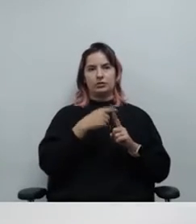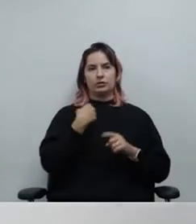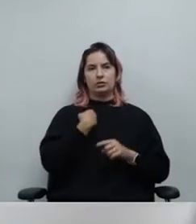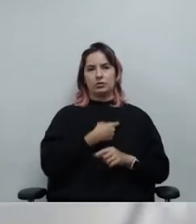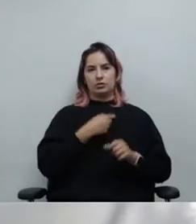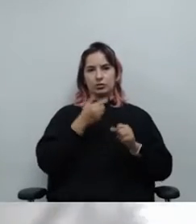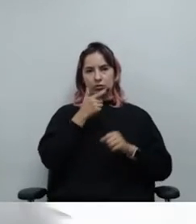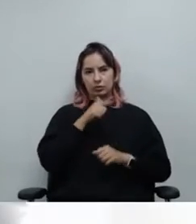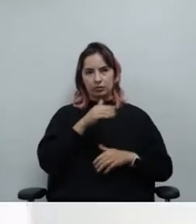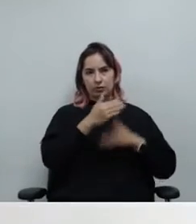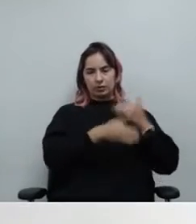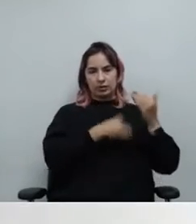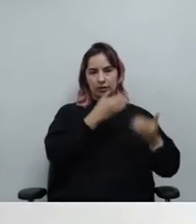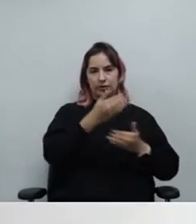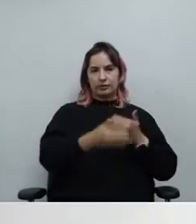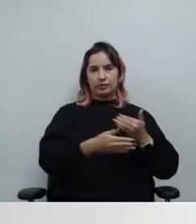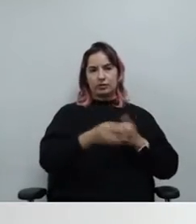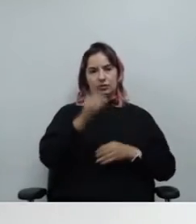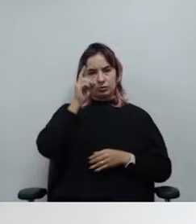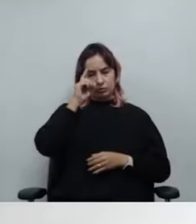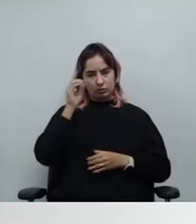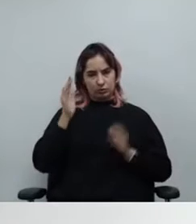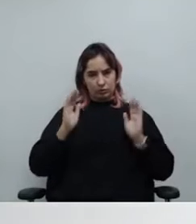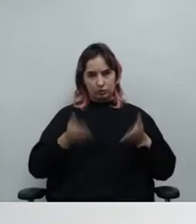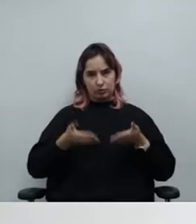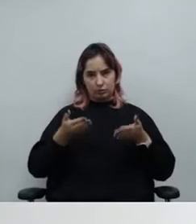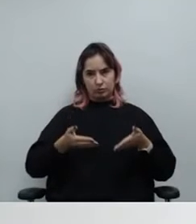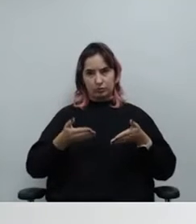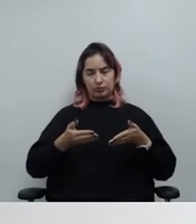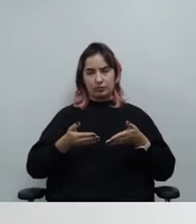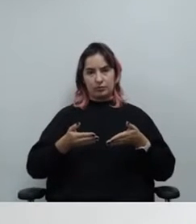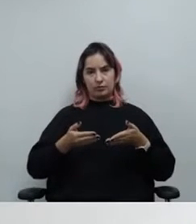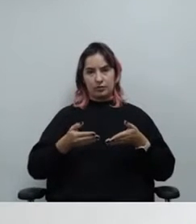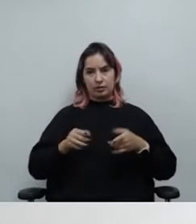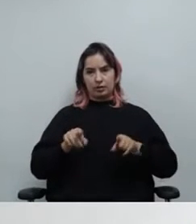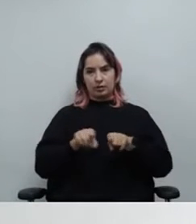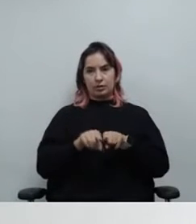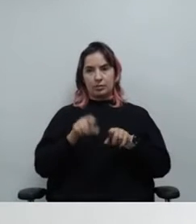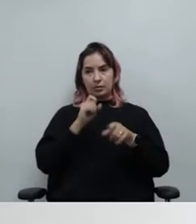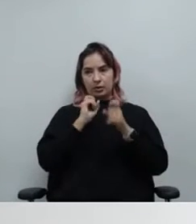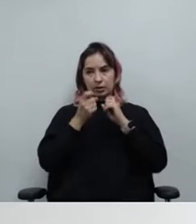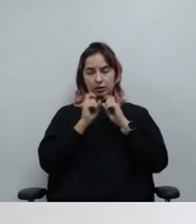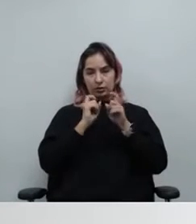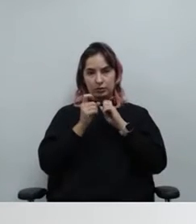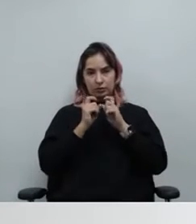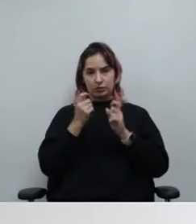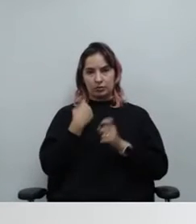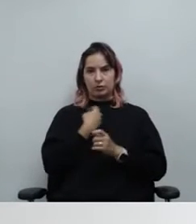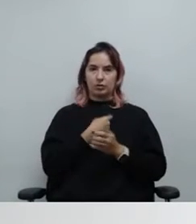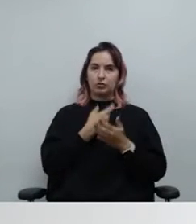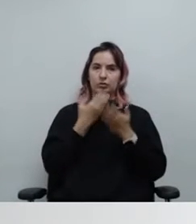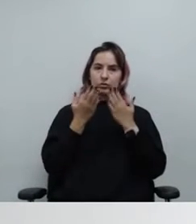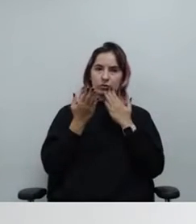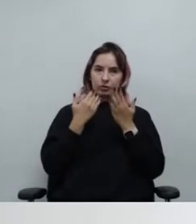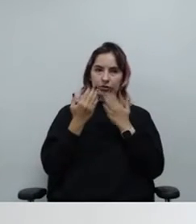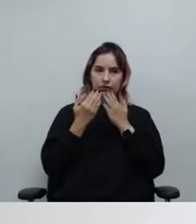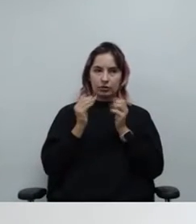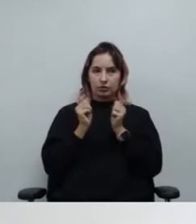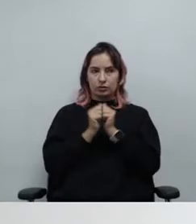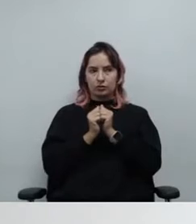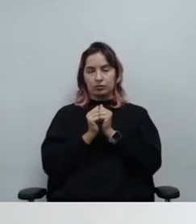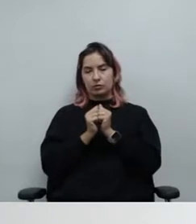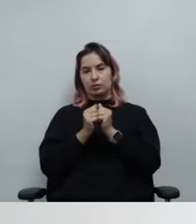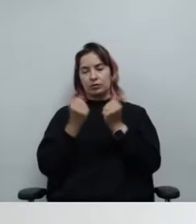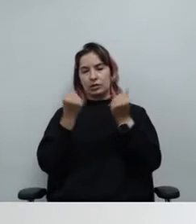avançar talvez ainda na data de hoje. Então, em relação à reunião, também a gente dialoga junto à Defensoria